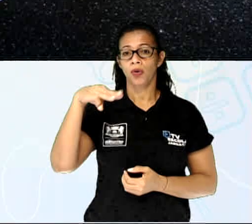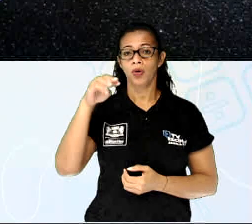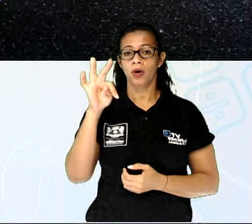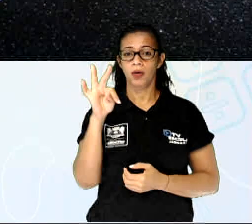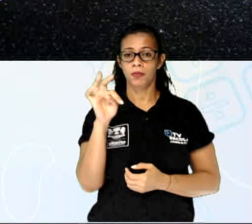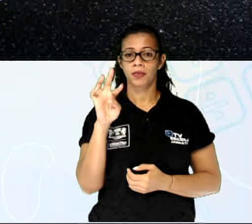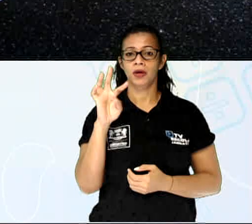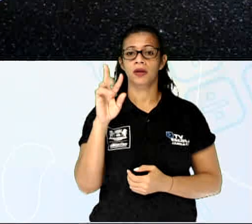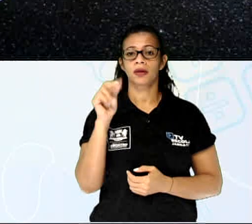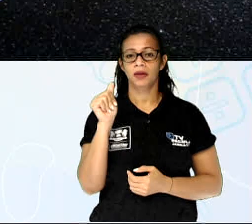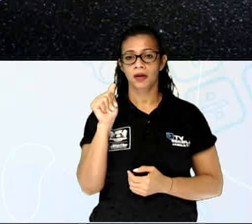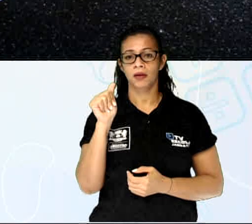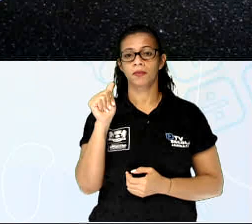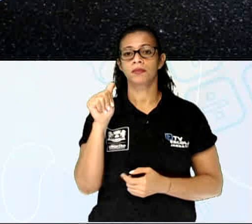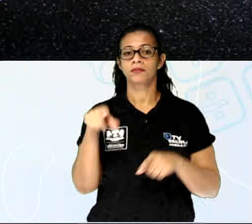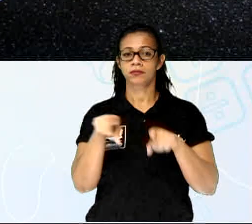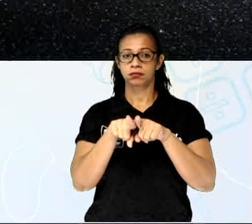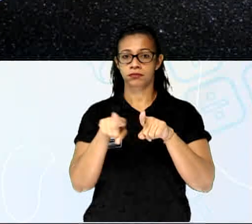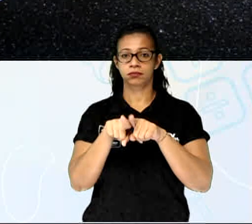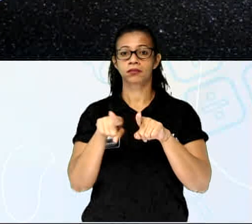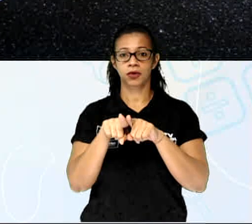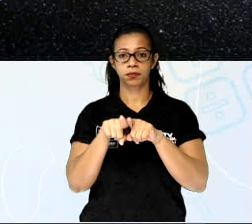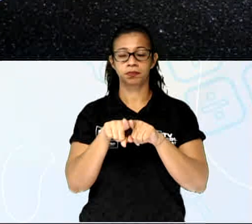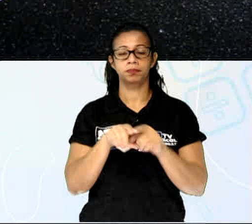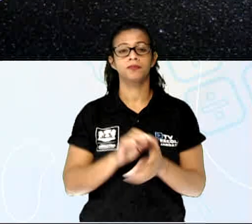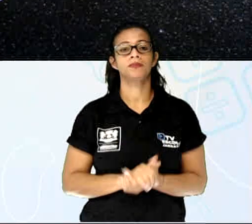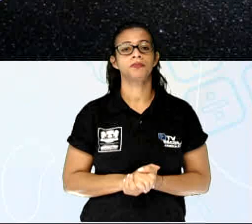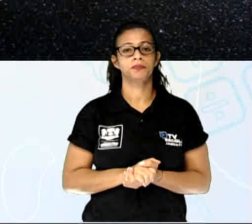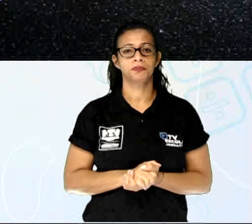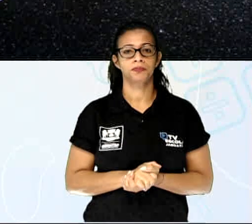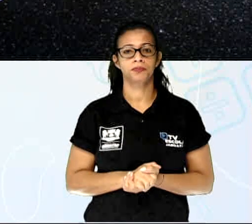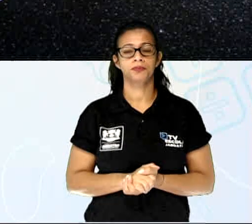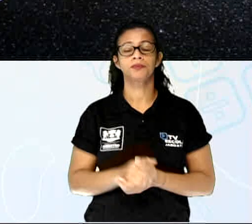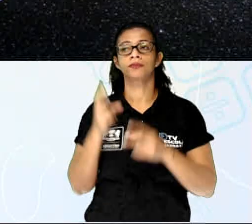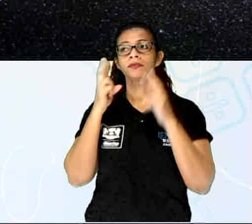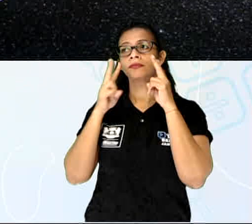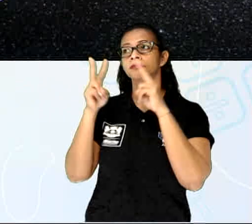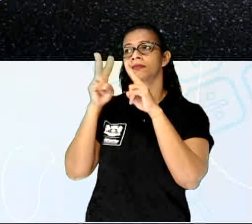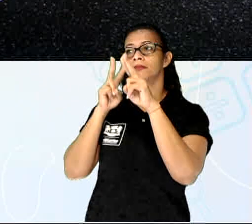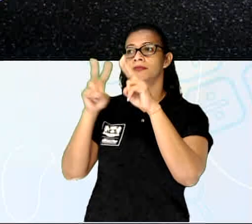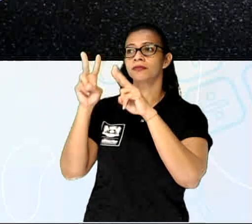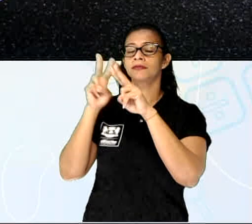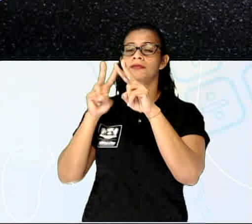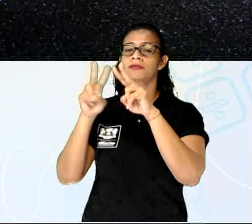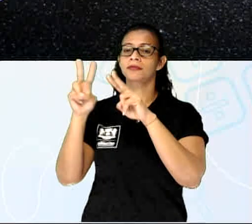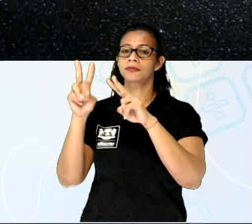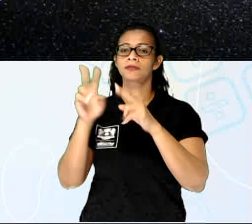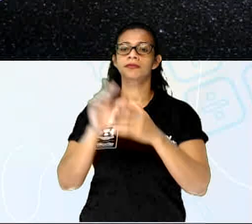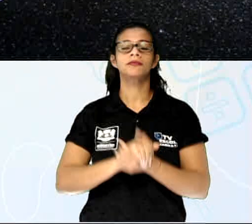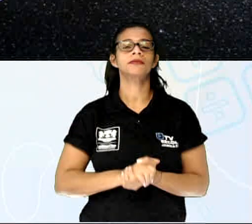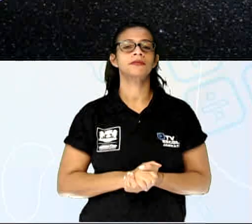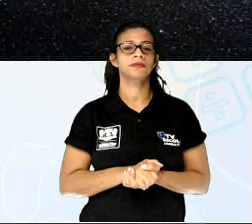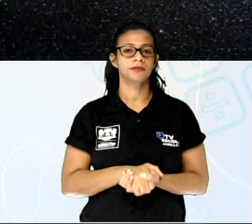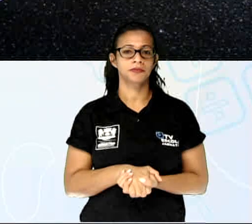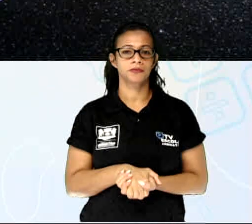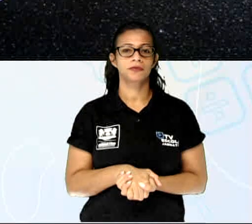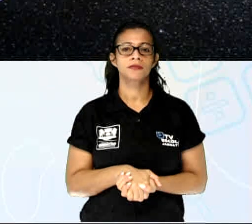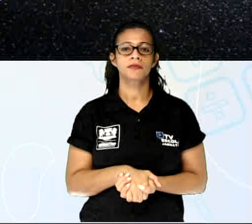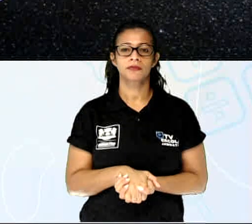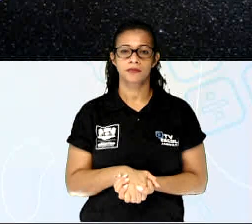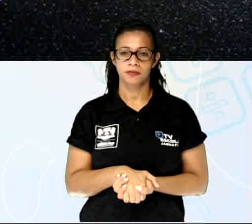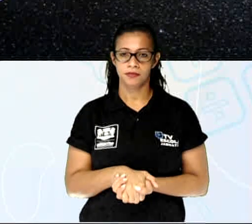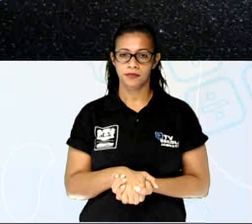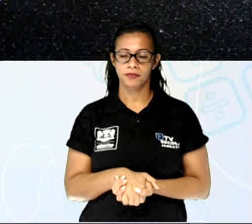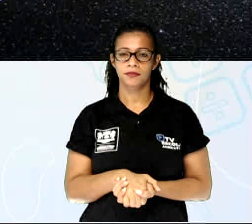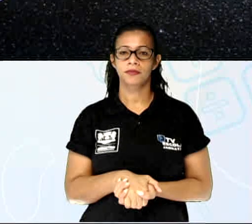chamados de satélites naturais. Está aí na sua tela, claro, também ressaltada a devida proporção, que não